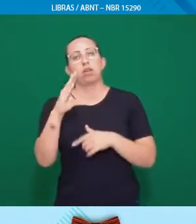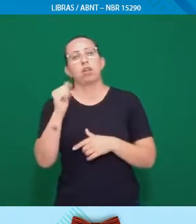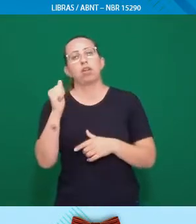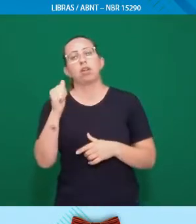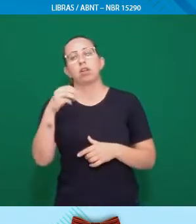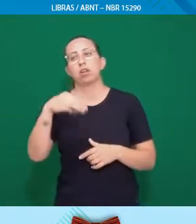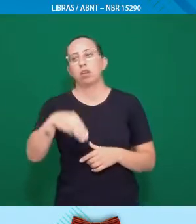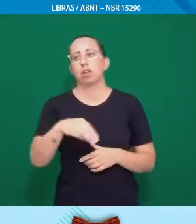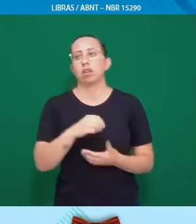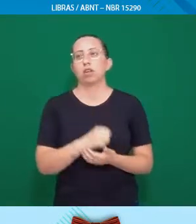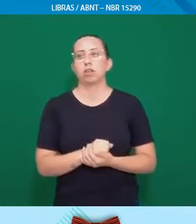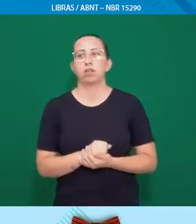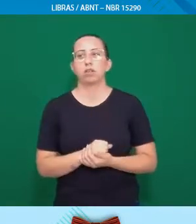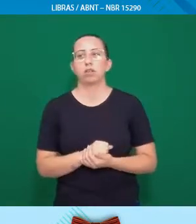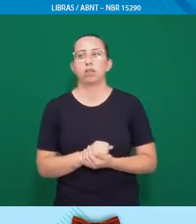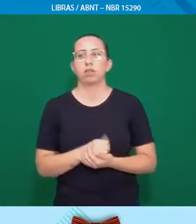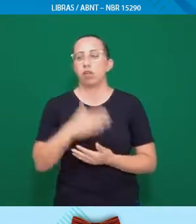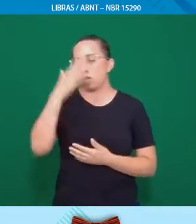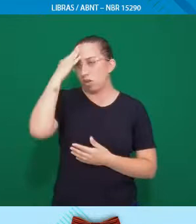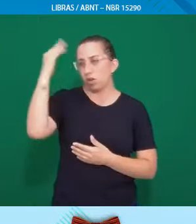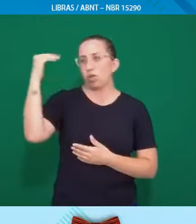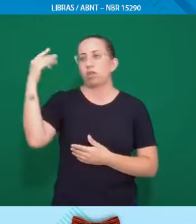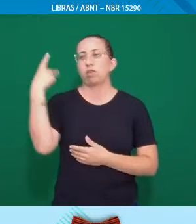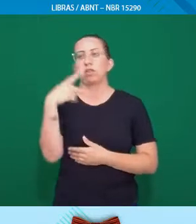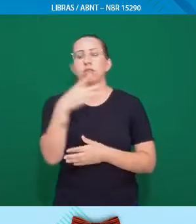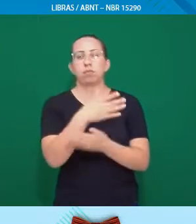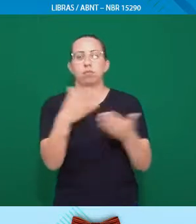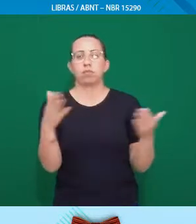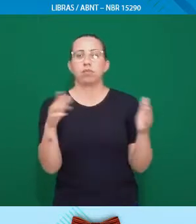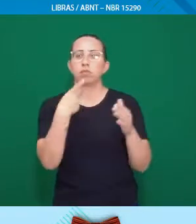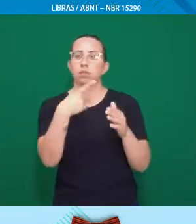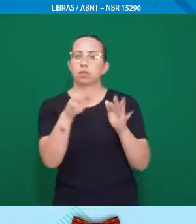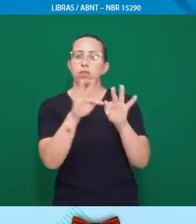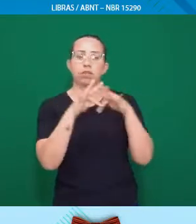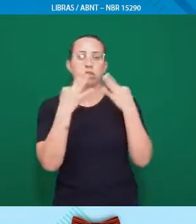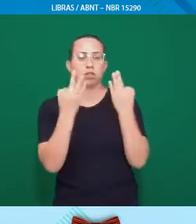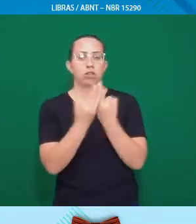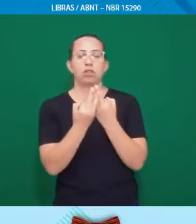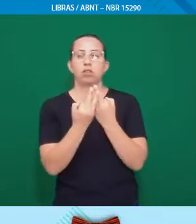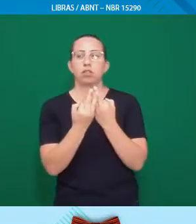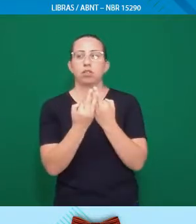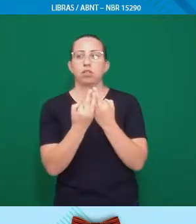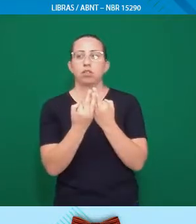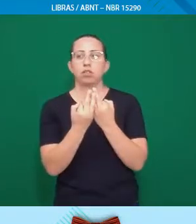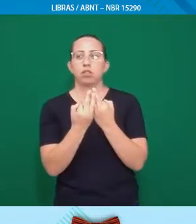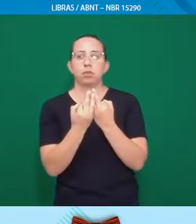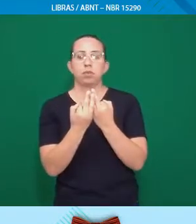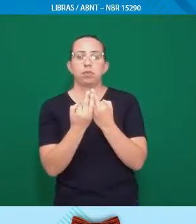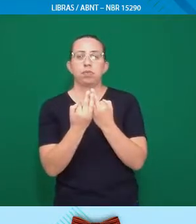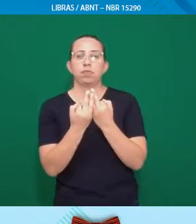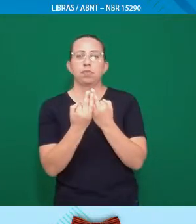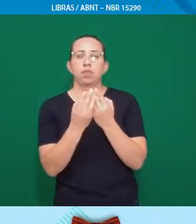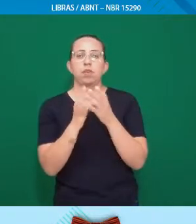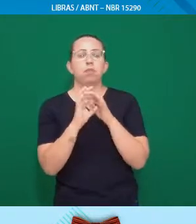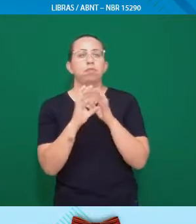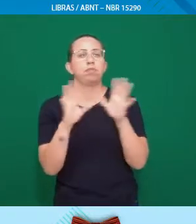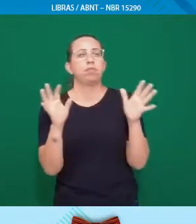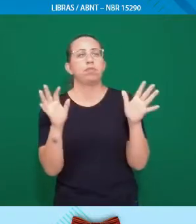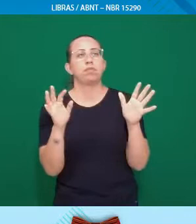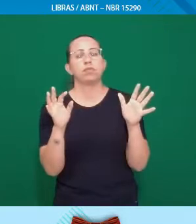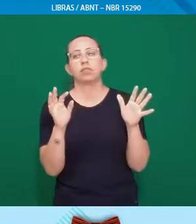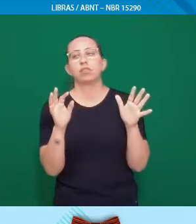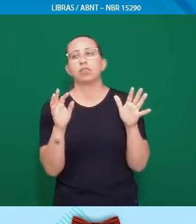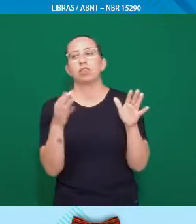de lá e ter formado grandes amigos sucesso para você e para tua família que eu também deixar